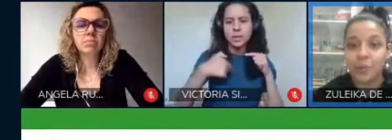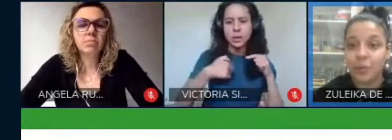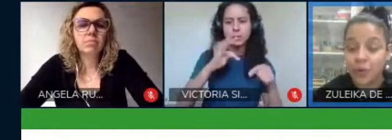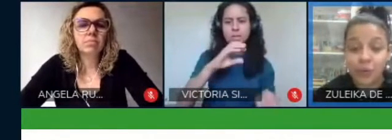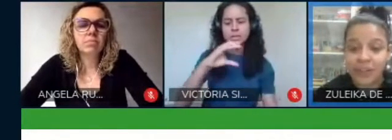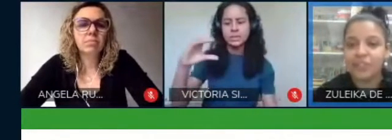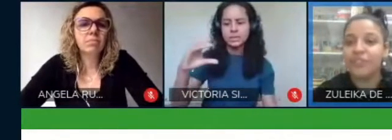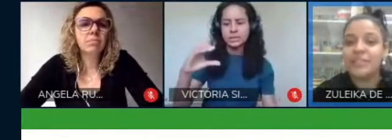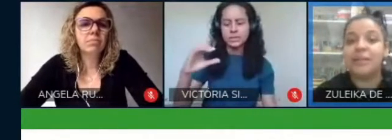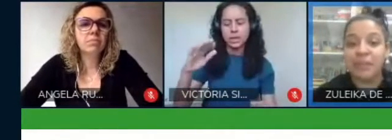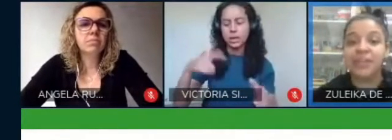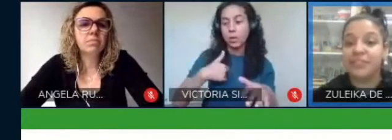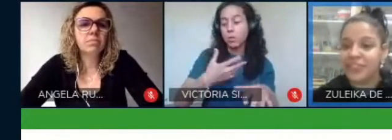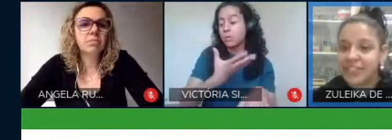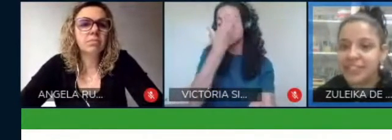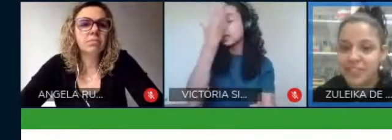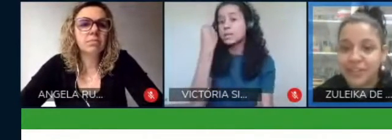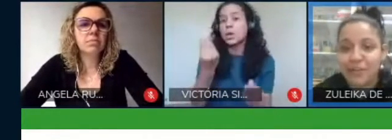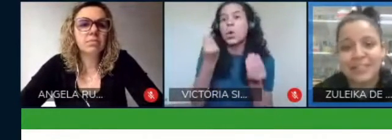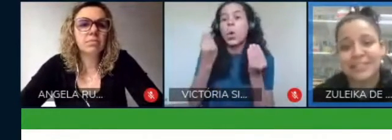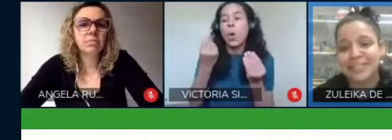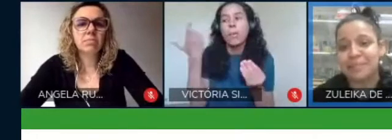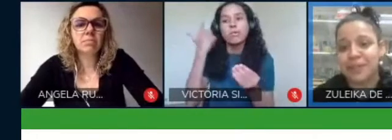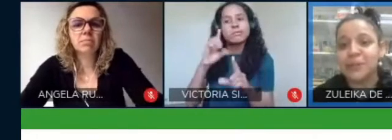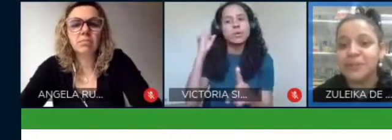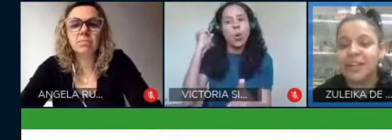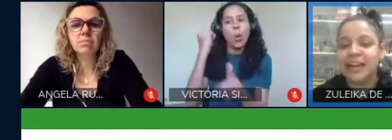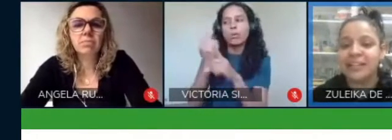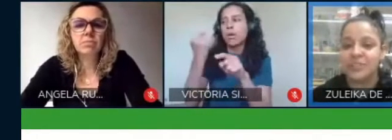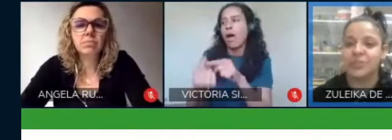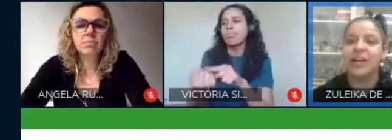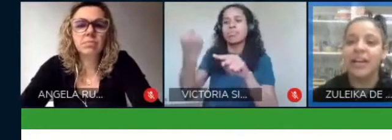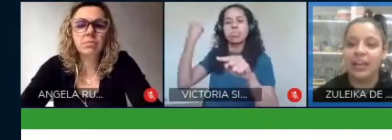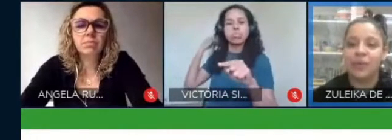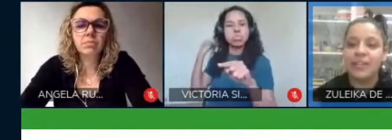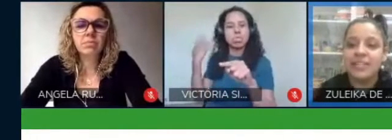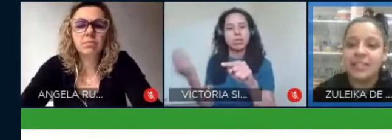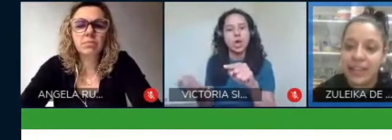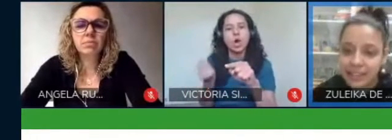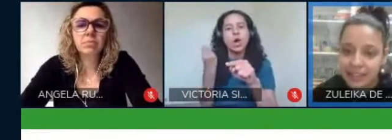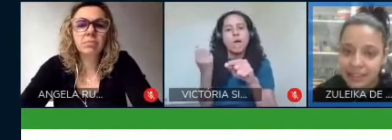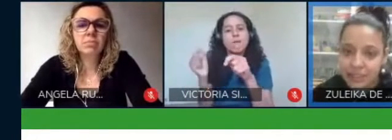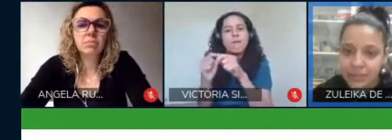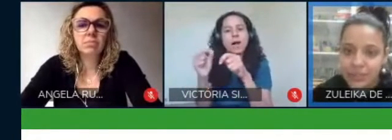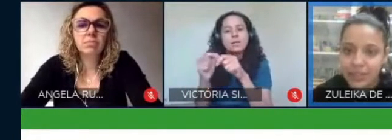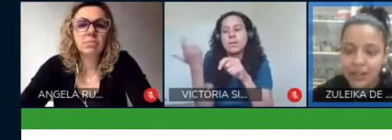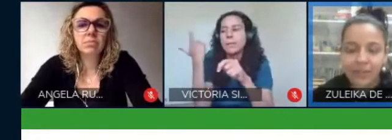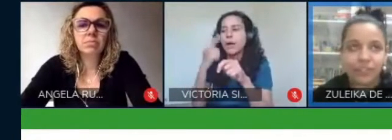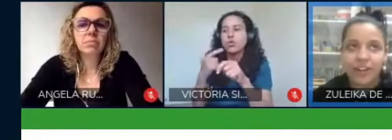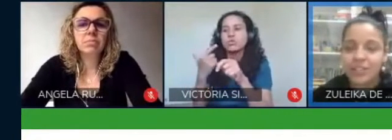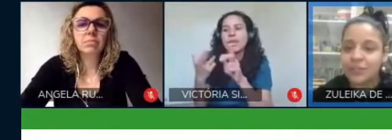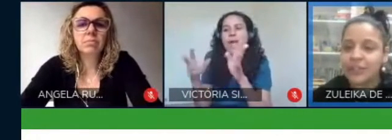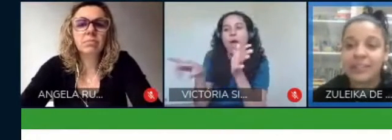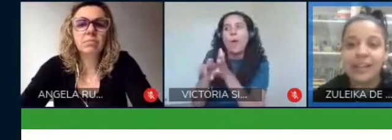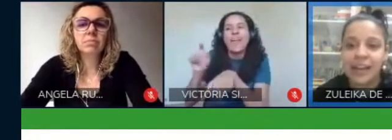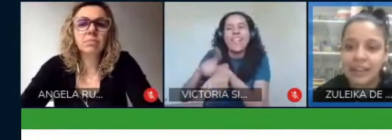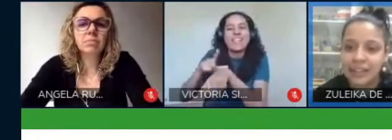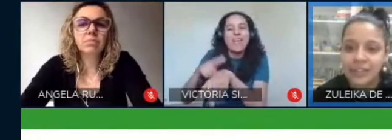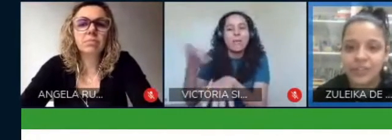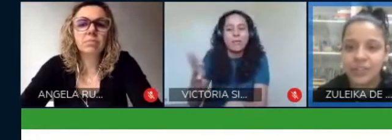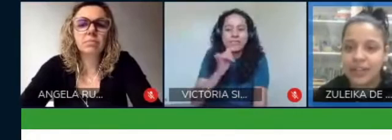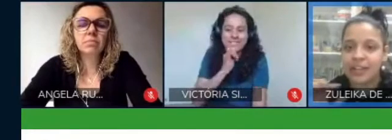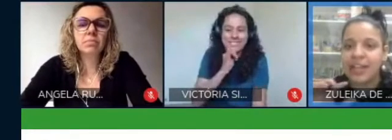Né? Então, o que eu fiz da minha vida? Você começa a se perguntar isso. Eu li 100 textos, não